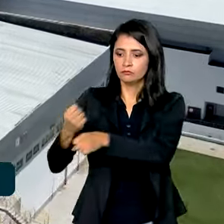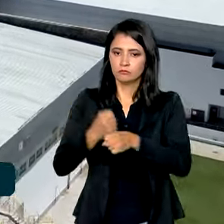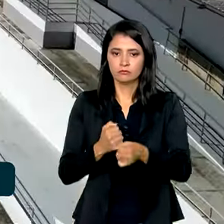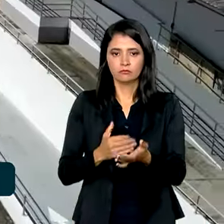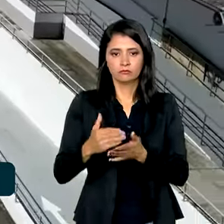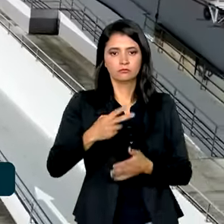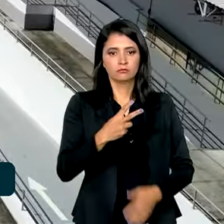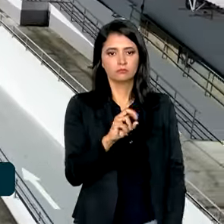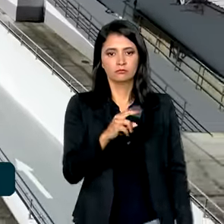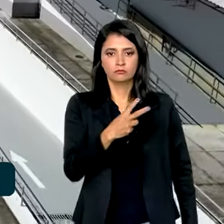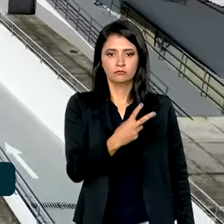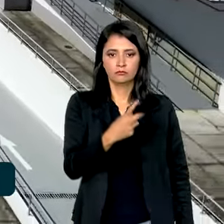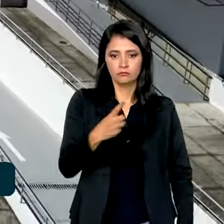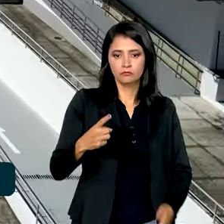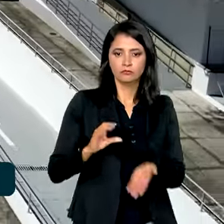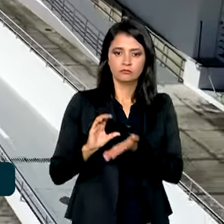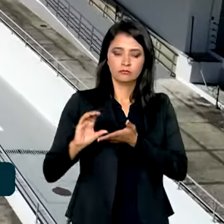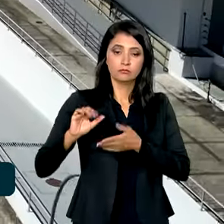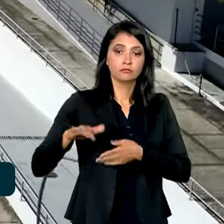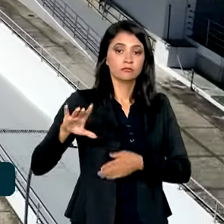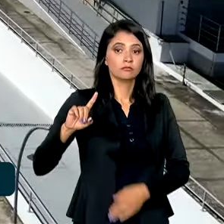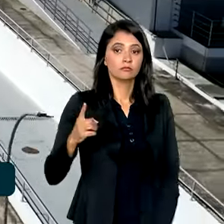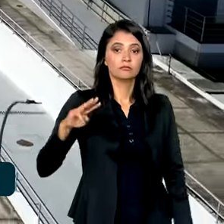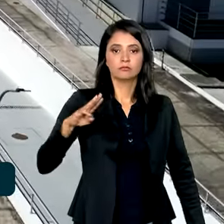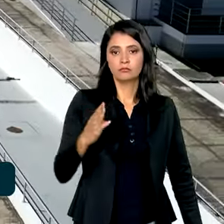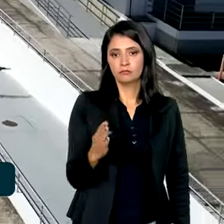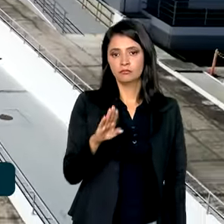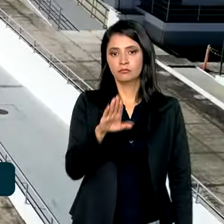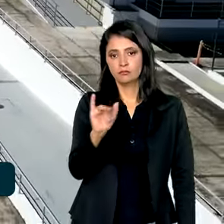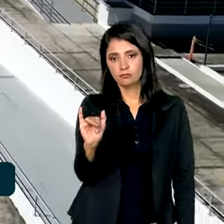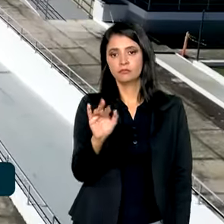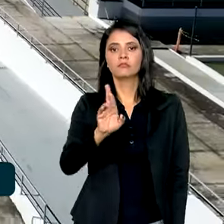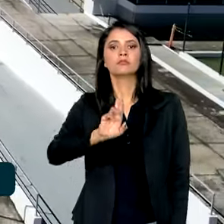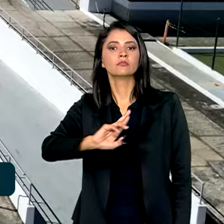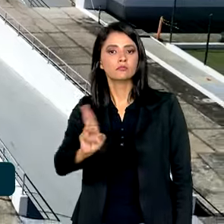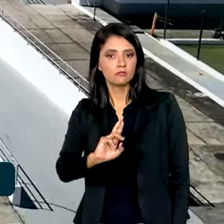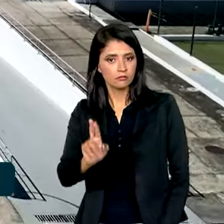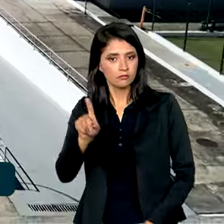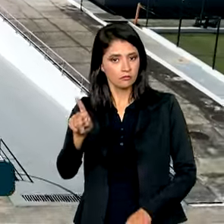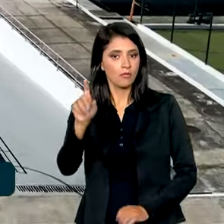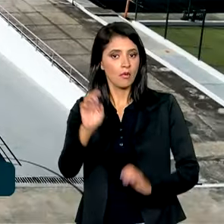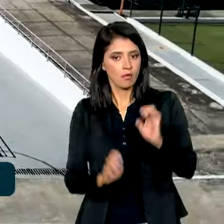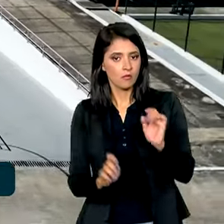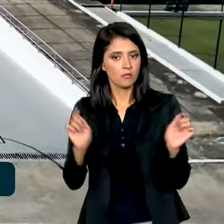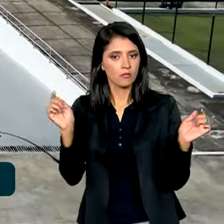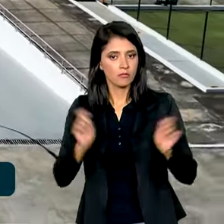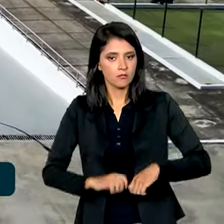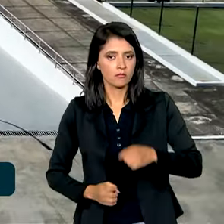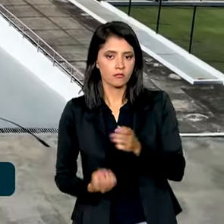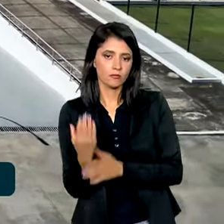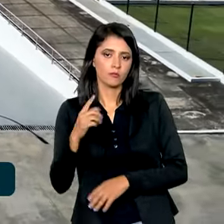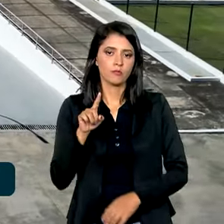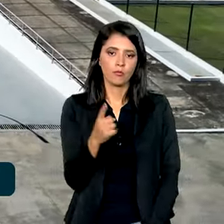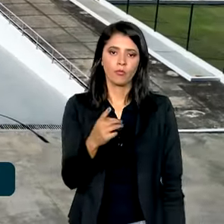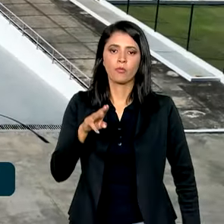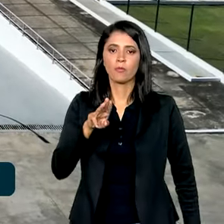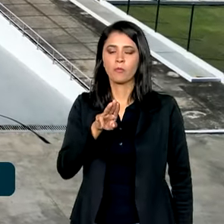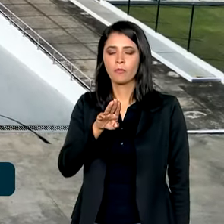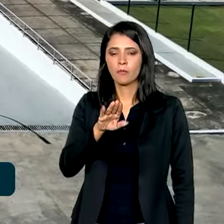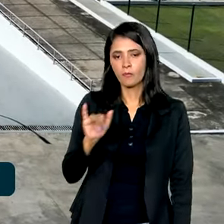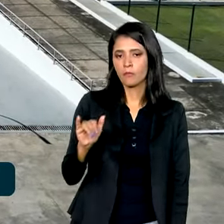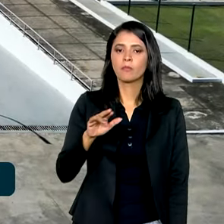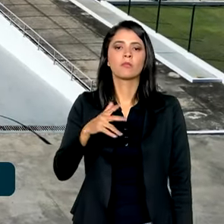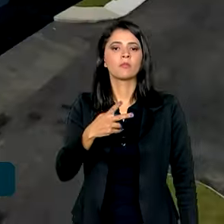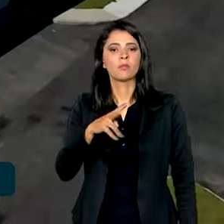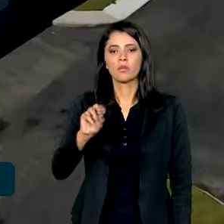2021, um investimento de mais de R$ 1 bilhão. A fábrica tem capacidade para produzir 1 bilhão e 200